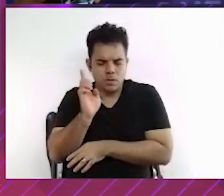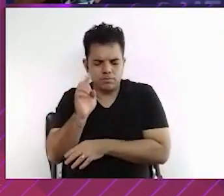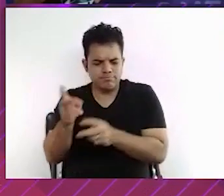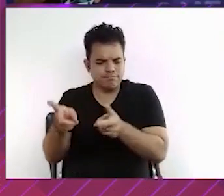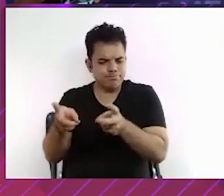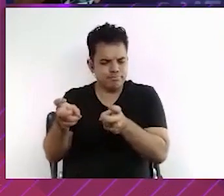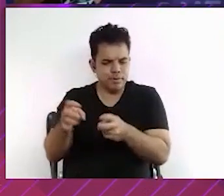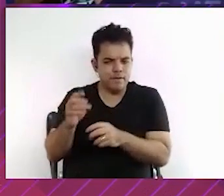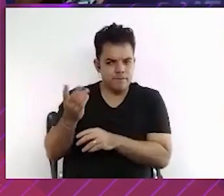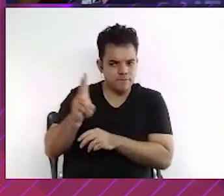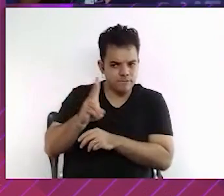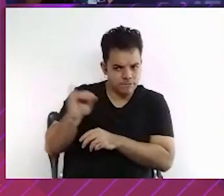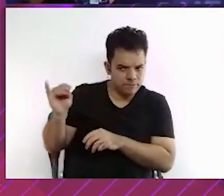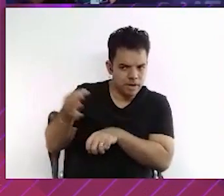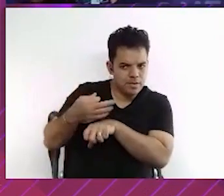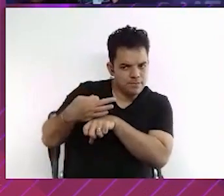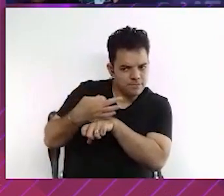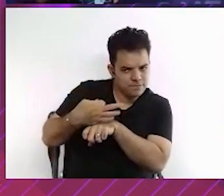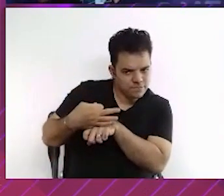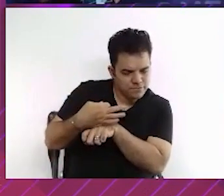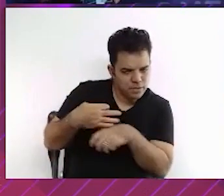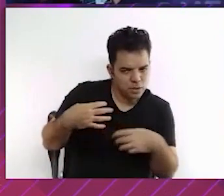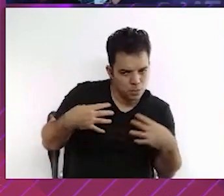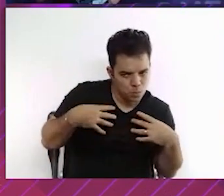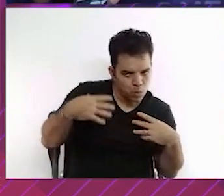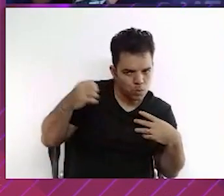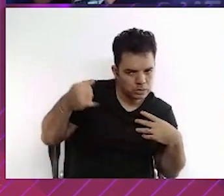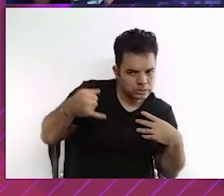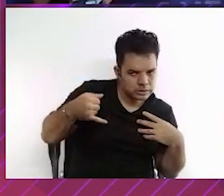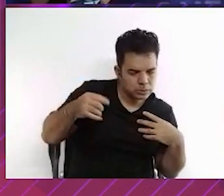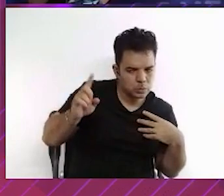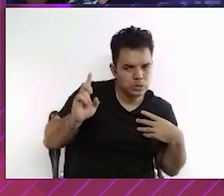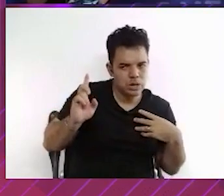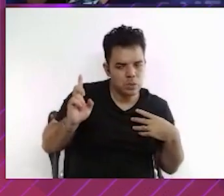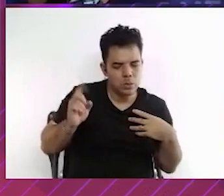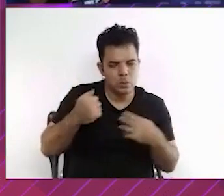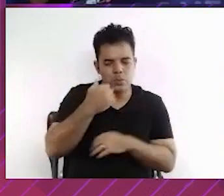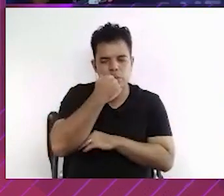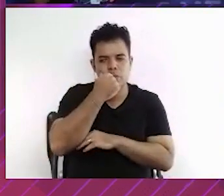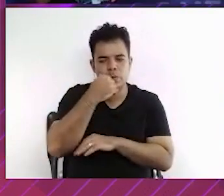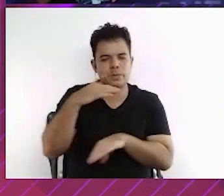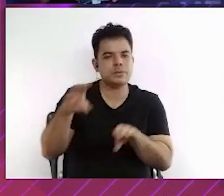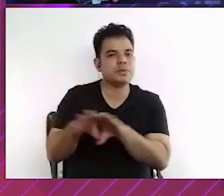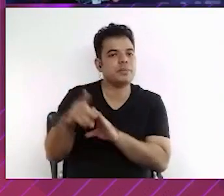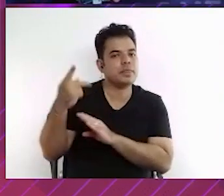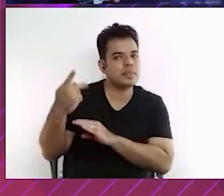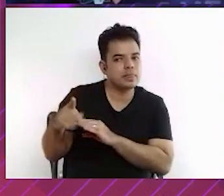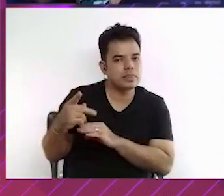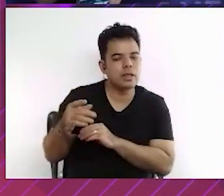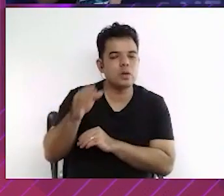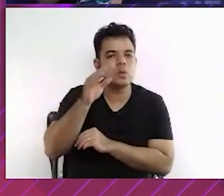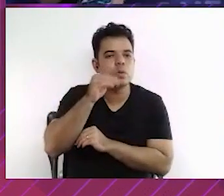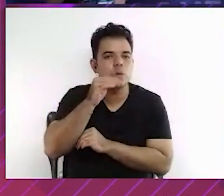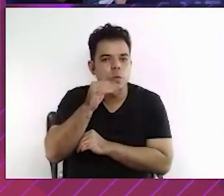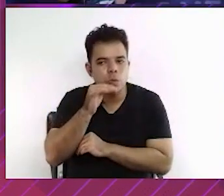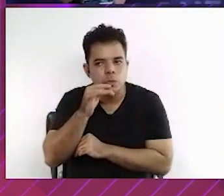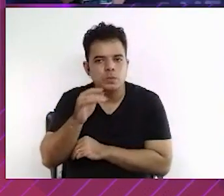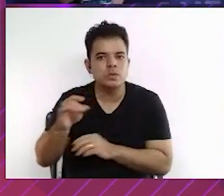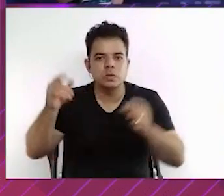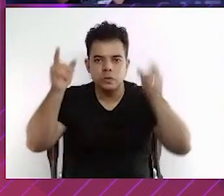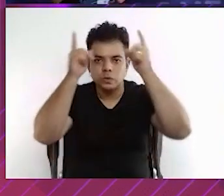de férias, ou a gente consegue ver os dados também, se o colaborador está, se a técnica de enfermagem